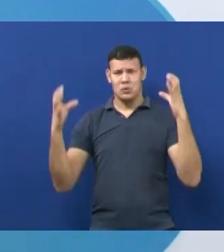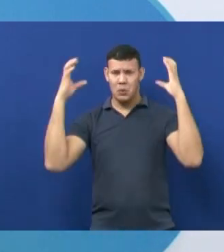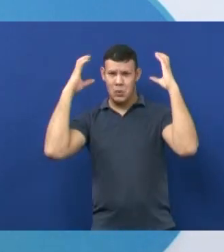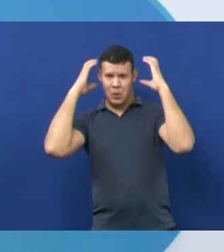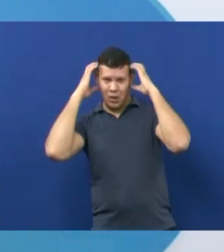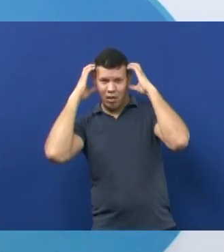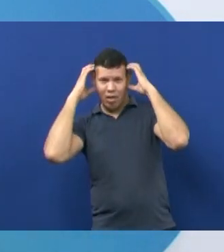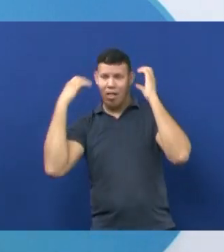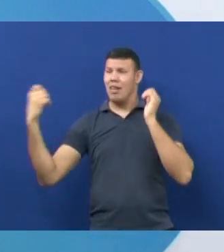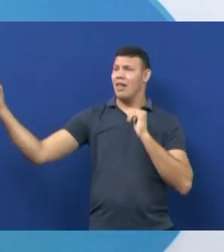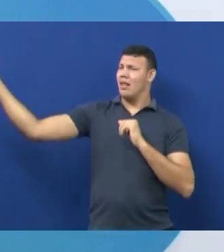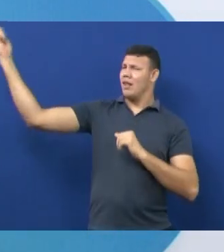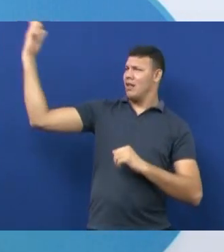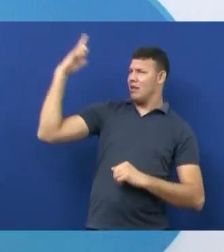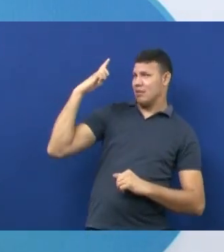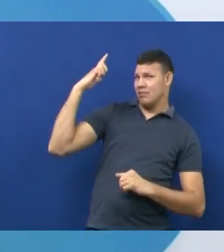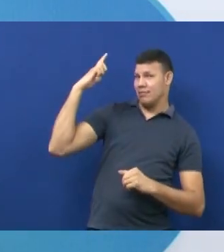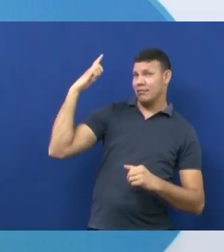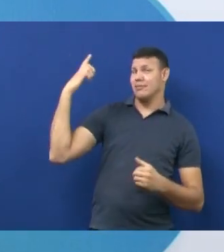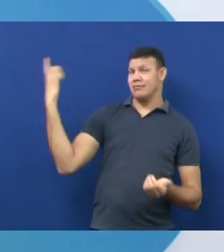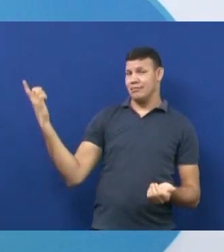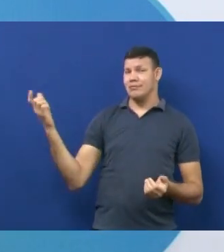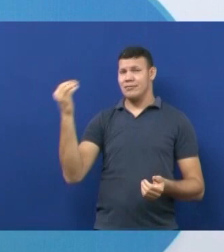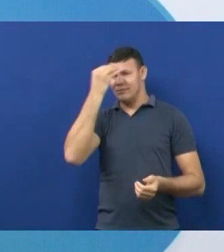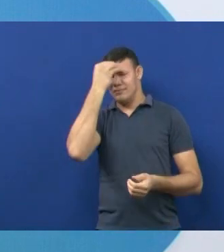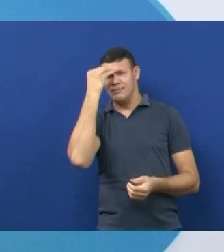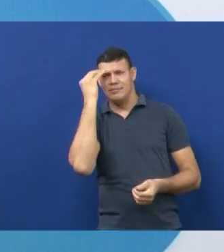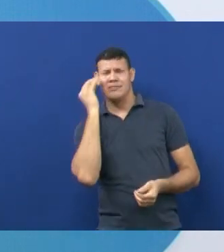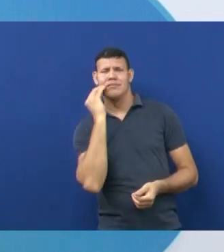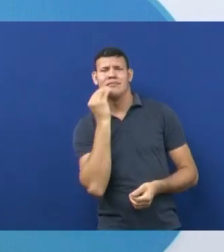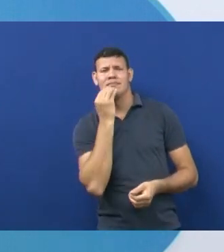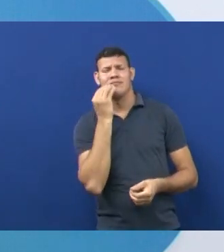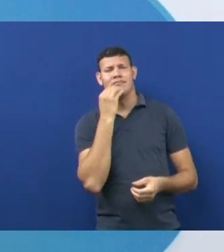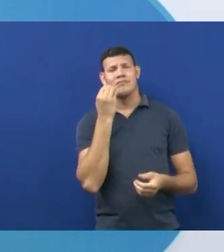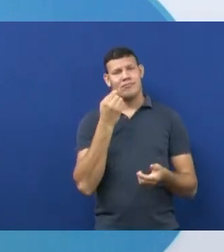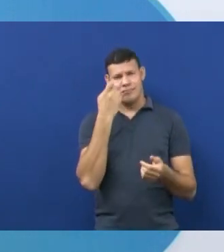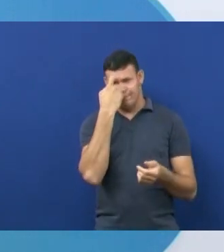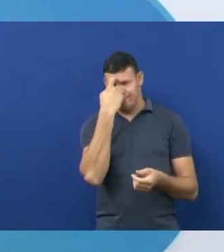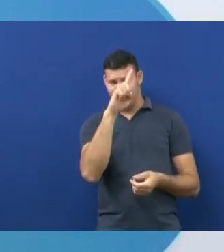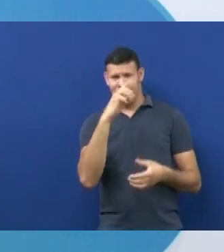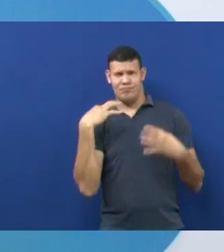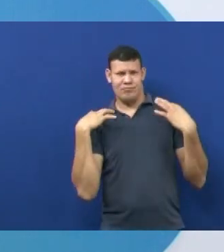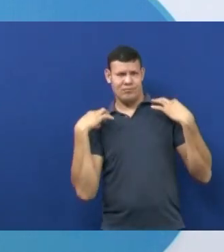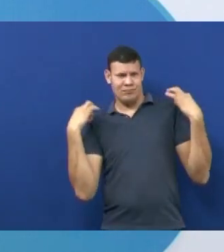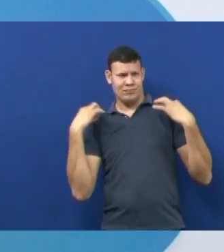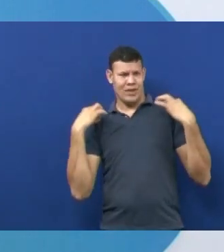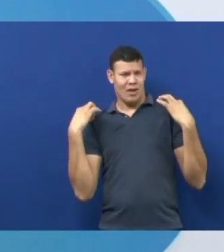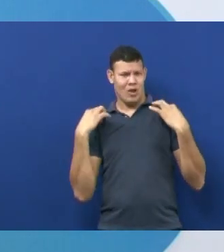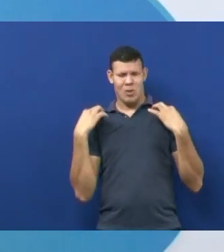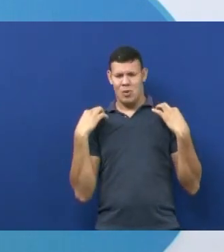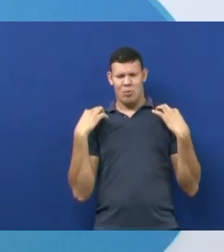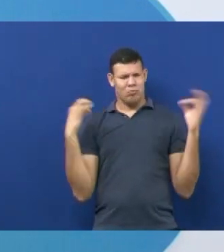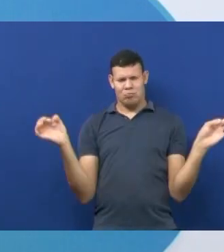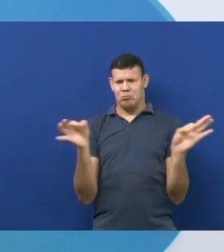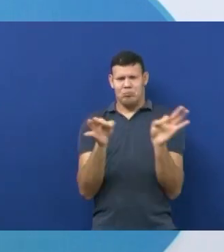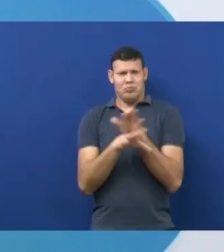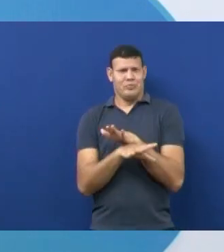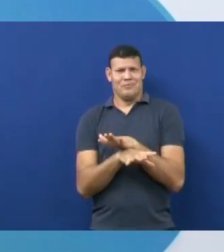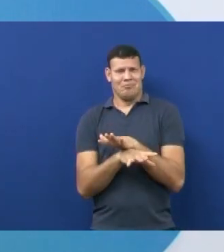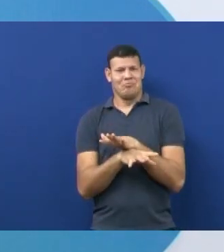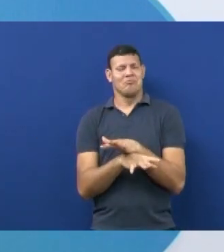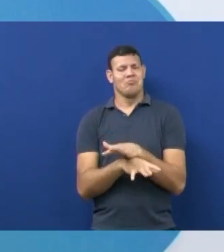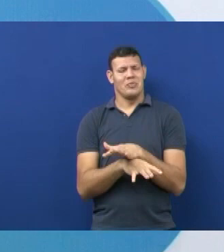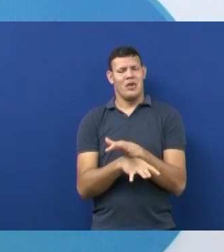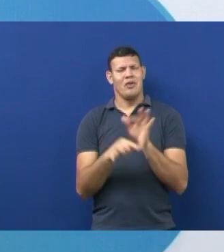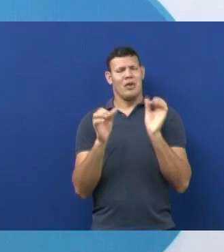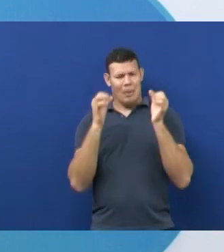sonoplastia, incorporar a iluminação, a maquiagem e criar um figurino. Pronto, o seu jogo estará completo e você já